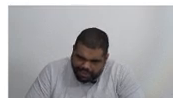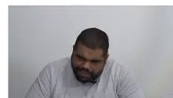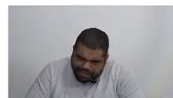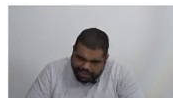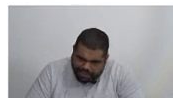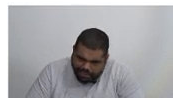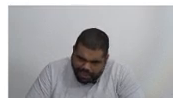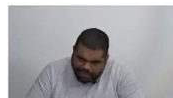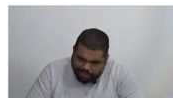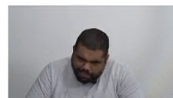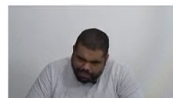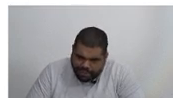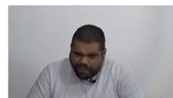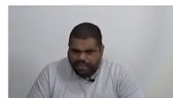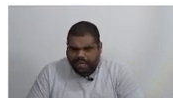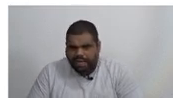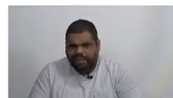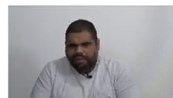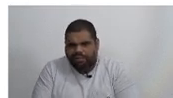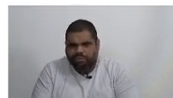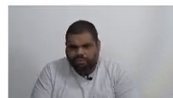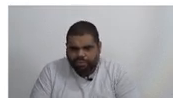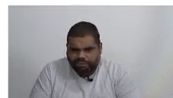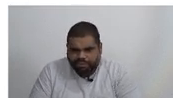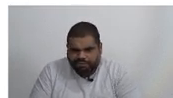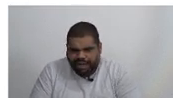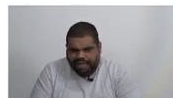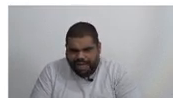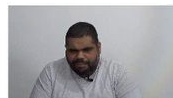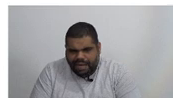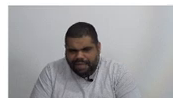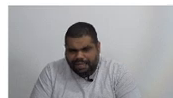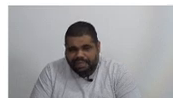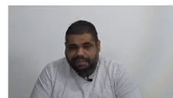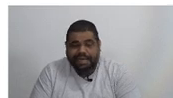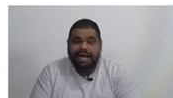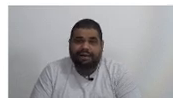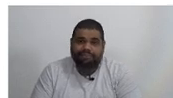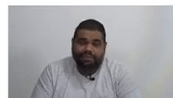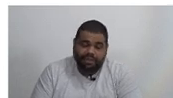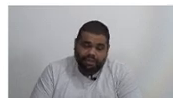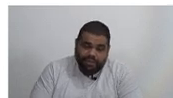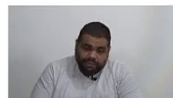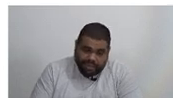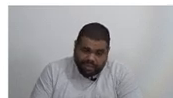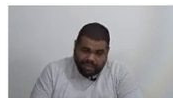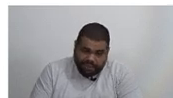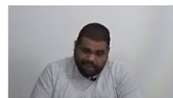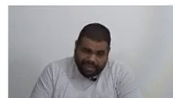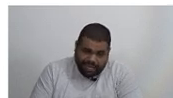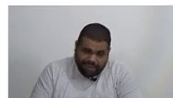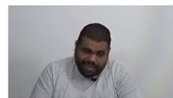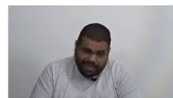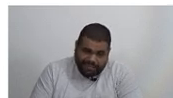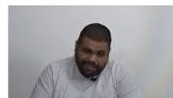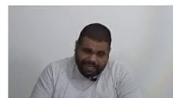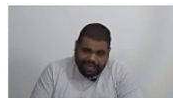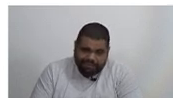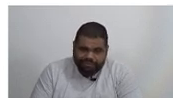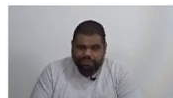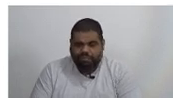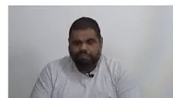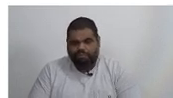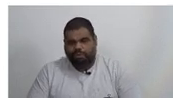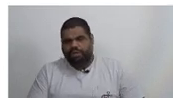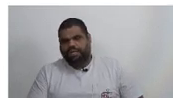vértice seria 64. Aí o aluno vai lá e marca a letra A, né? Ele vai lá e marca a letra